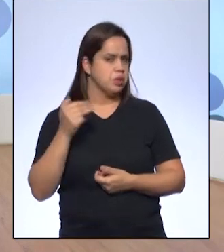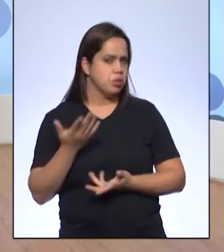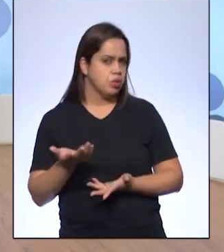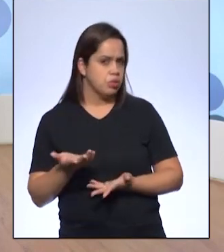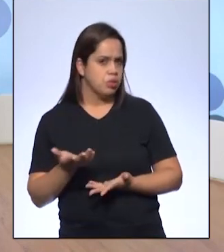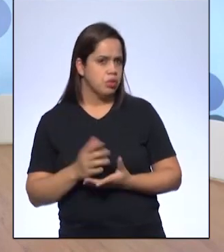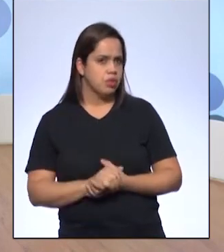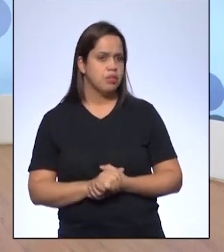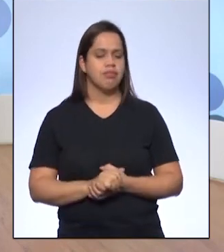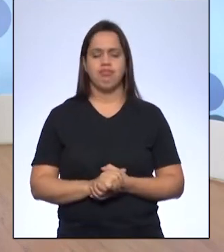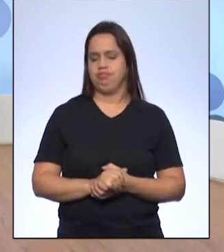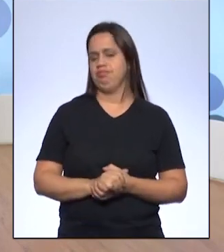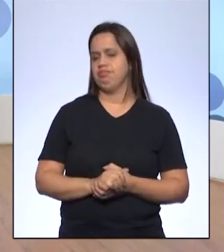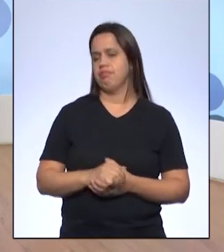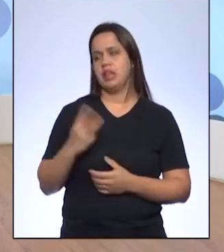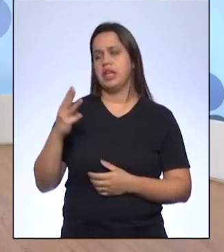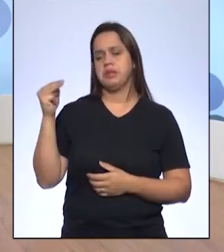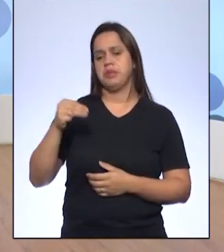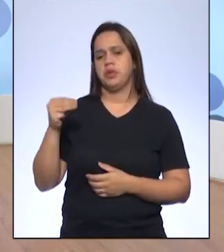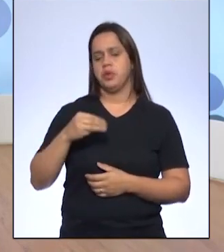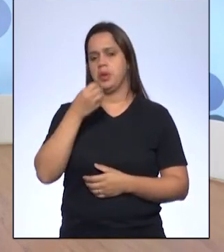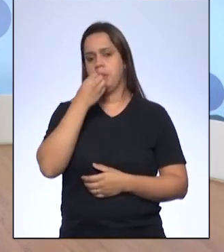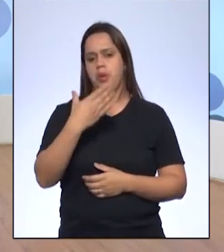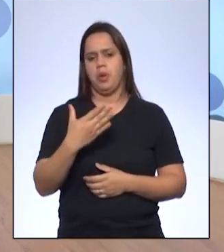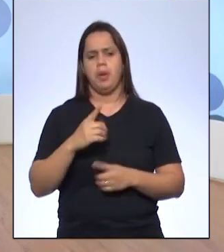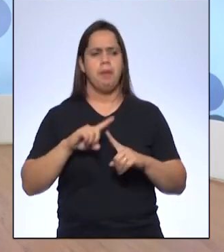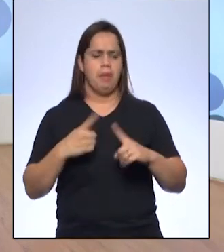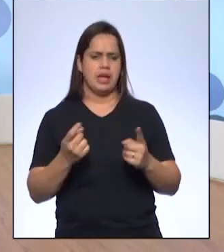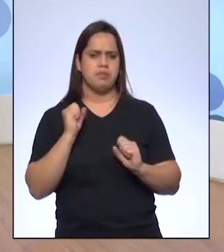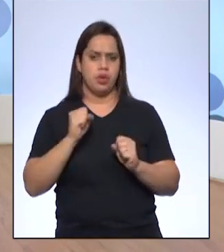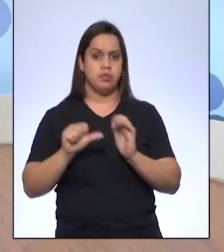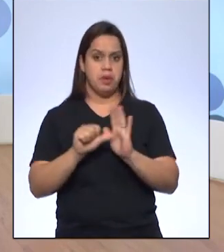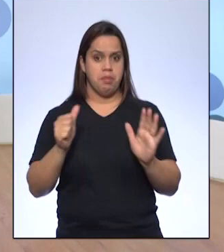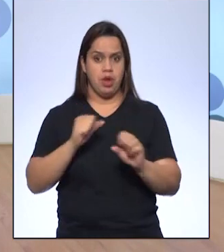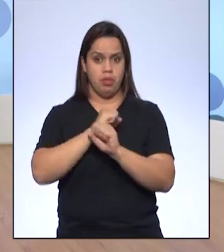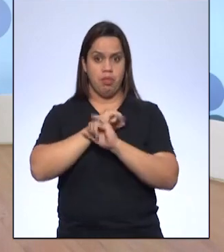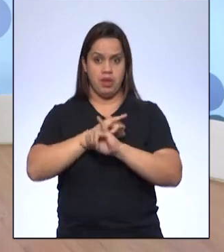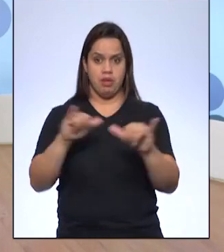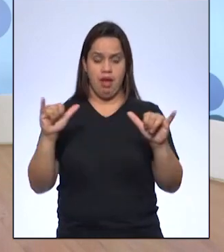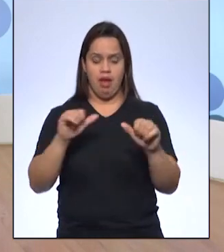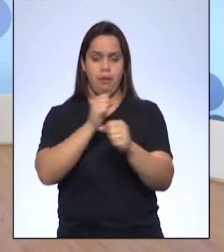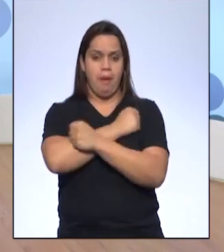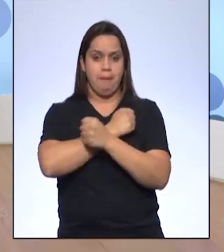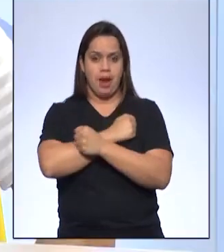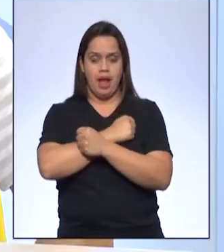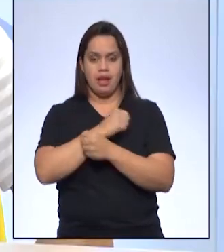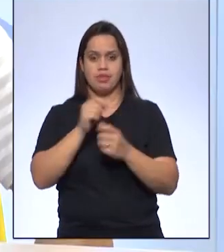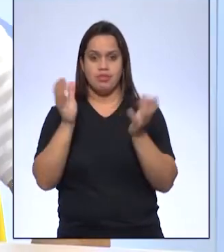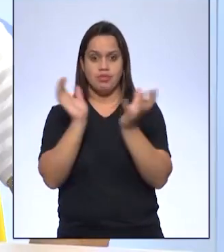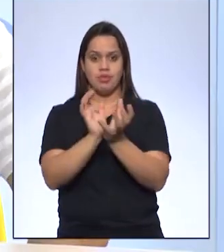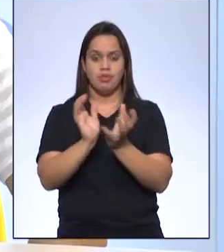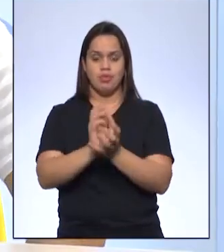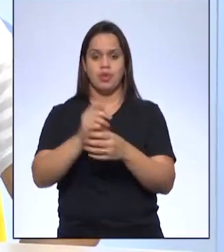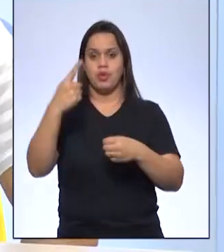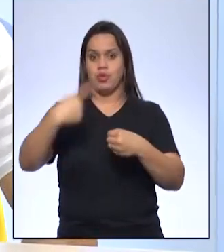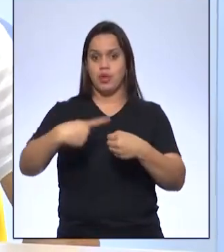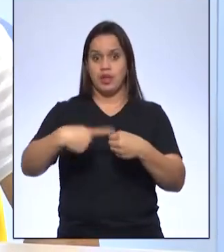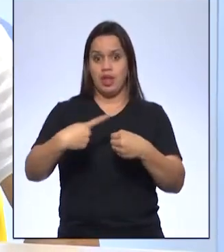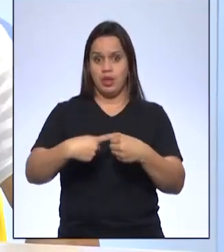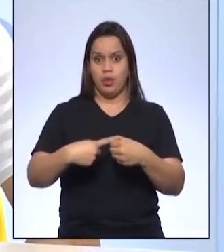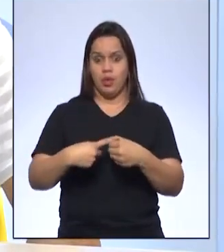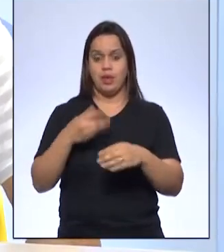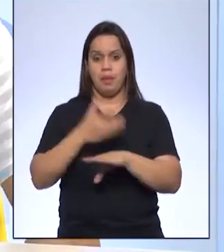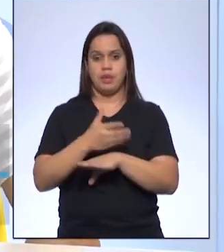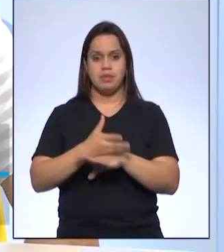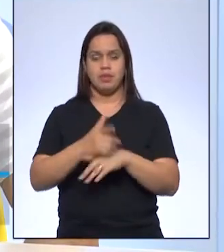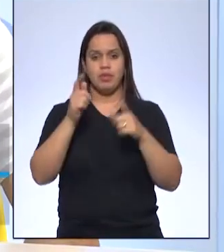minutinhos? Acho que uns 3 minutinhos tá legal. Mas deixa eu mandar um abraço aqui, um alô pessoal do interior que está participando assim massivamente. Pessoal